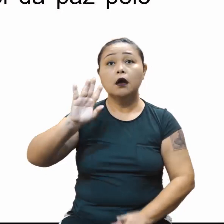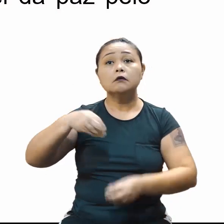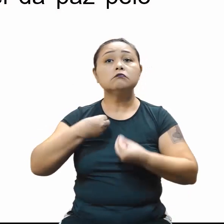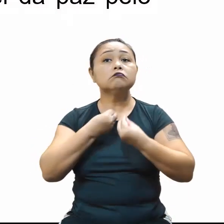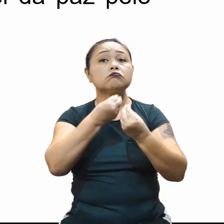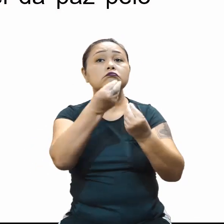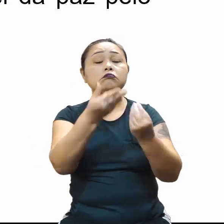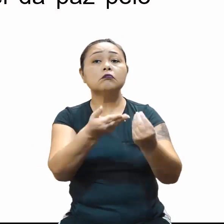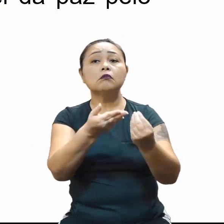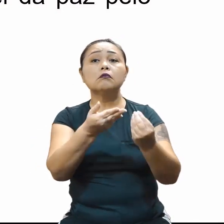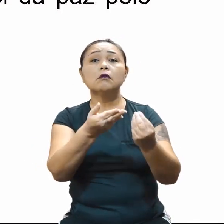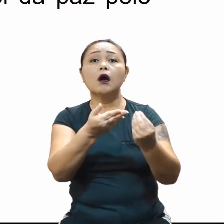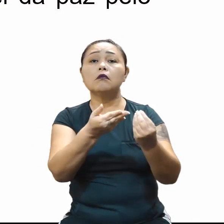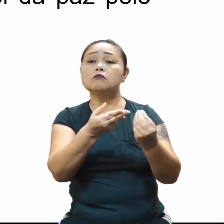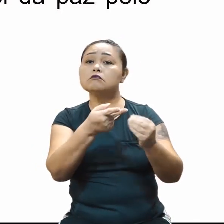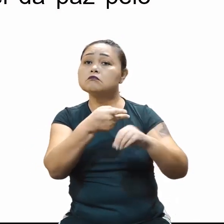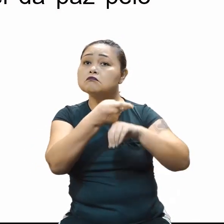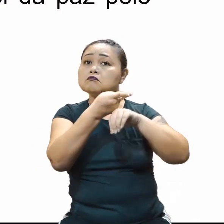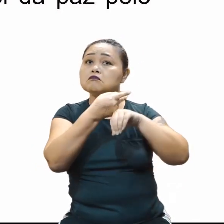da Paz